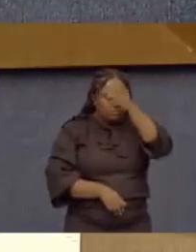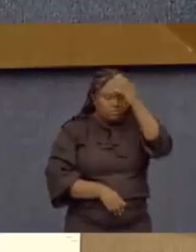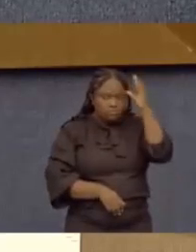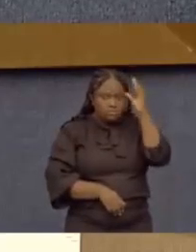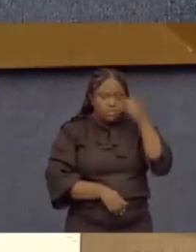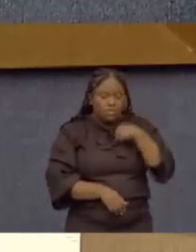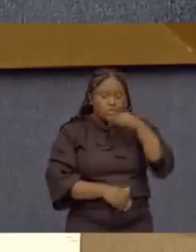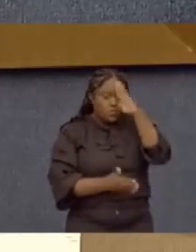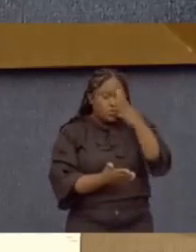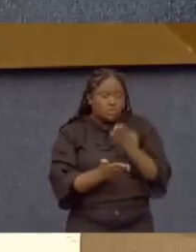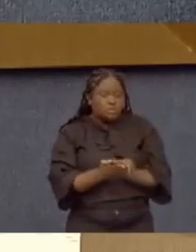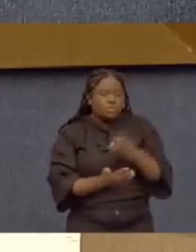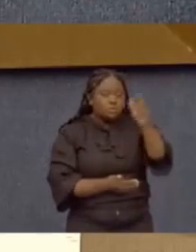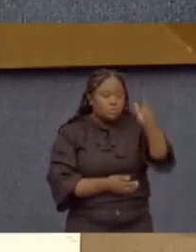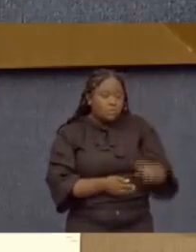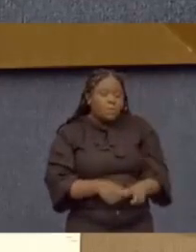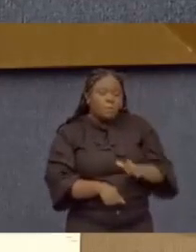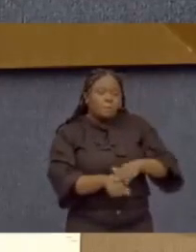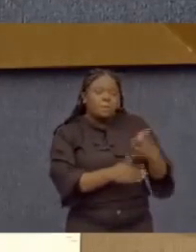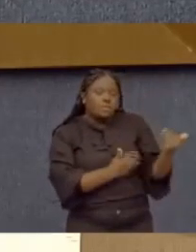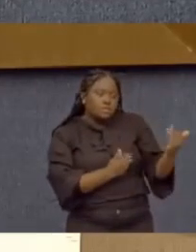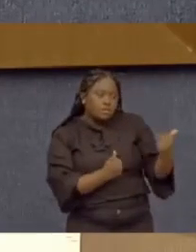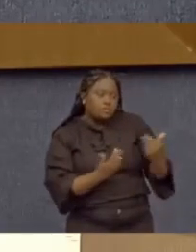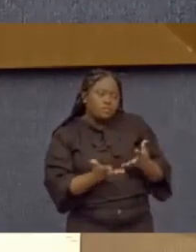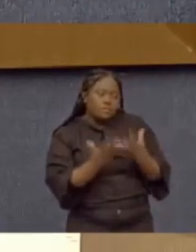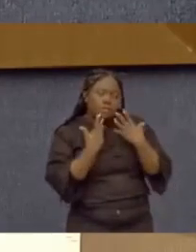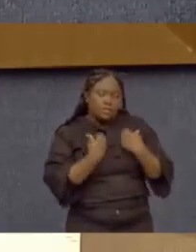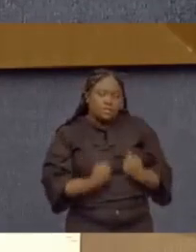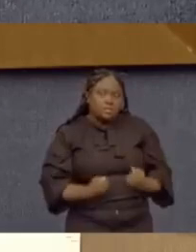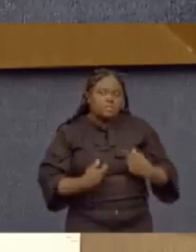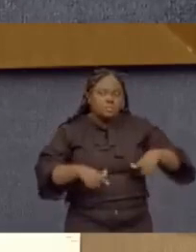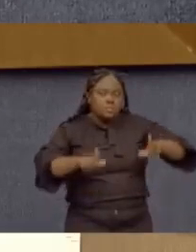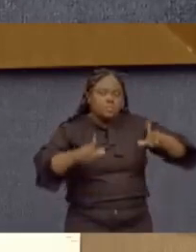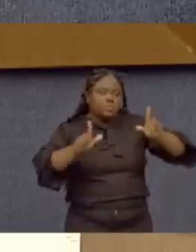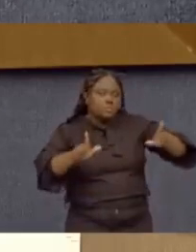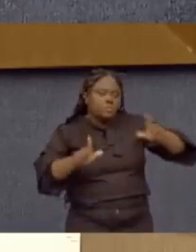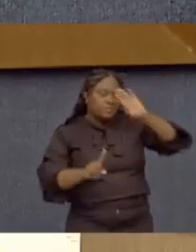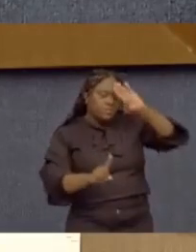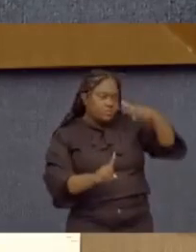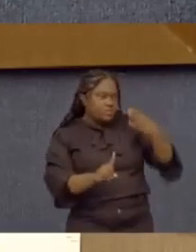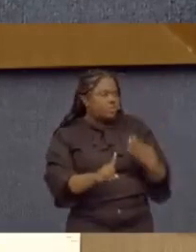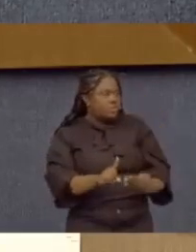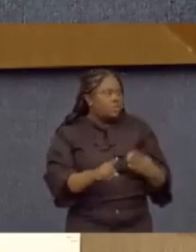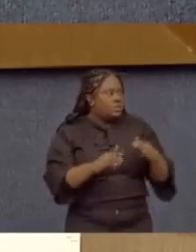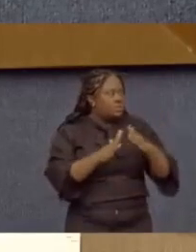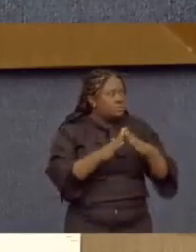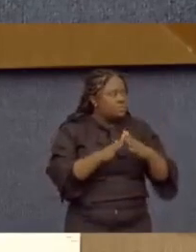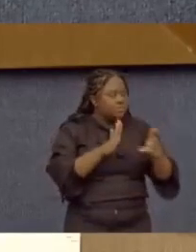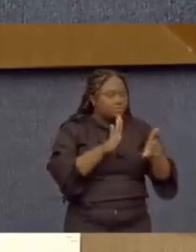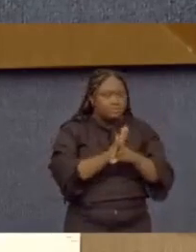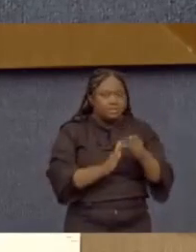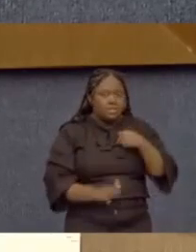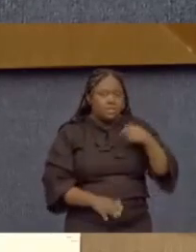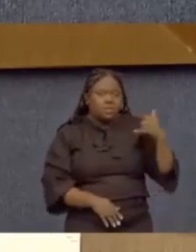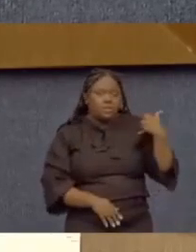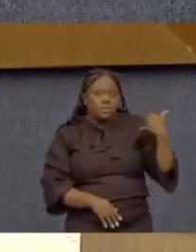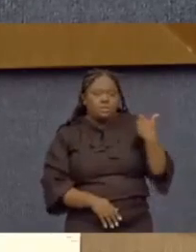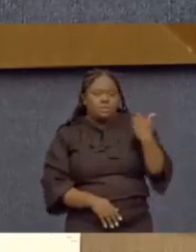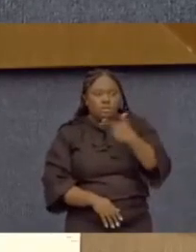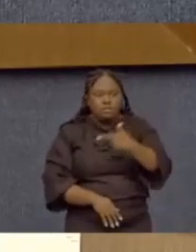sou a pessoa mais jovem a receber um diploma de honra ao mérito nesta Câmara, nesta Casa Legislativa. Eu tenho apenas 29